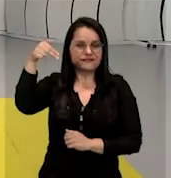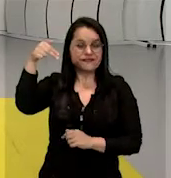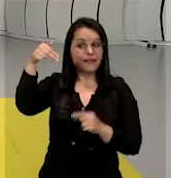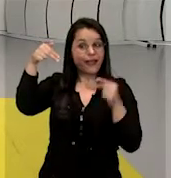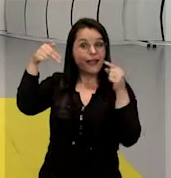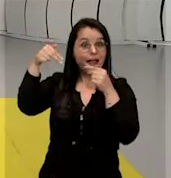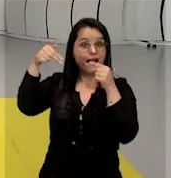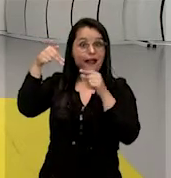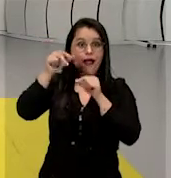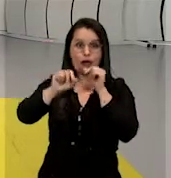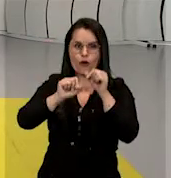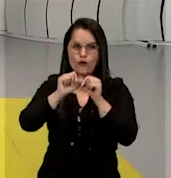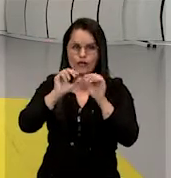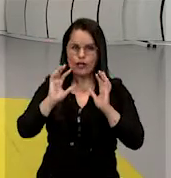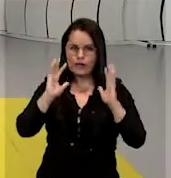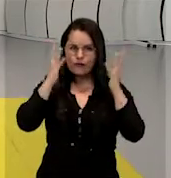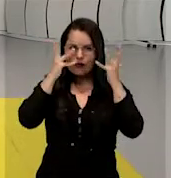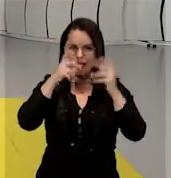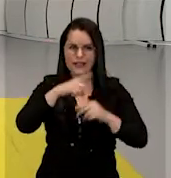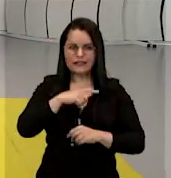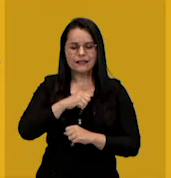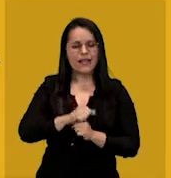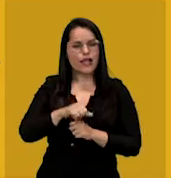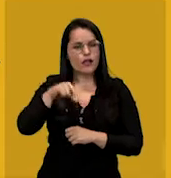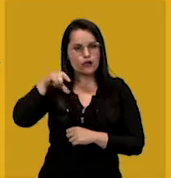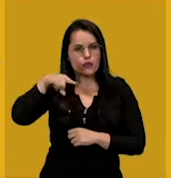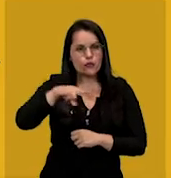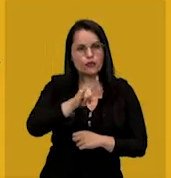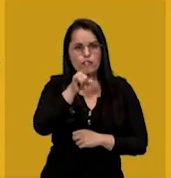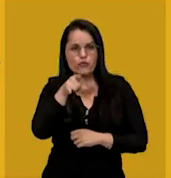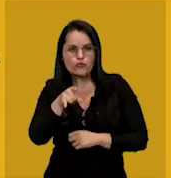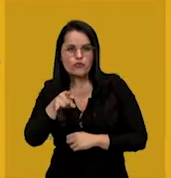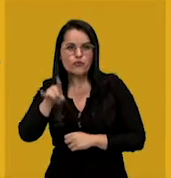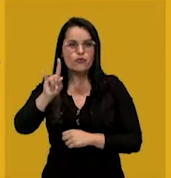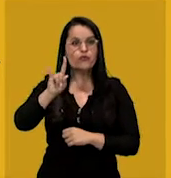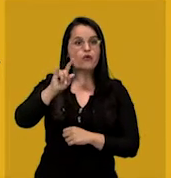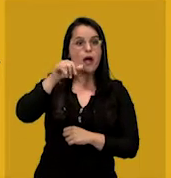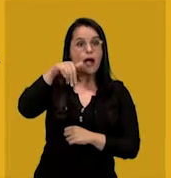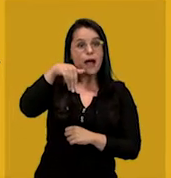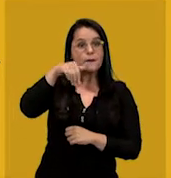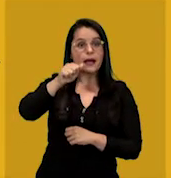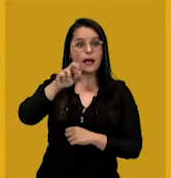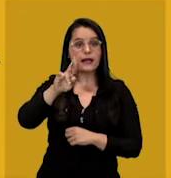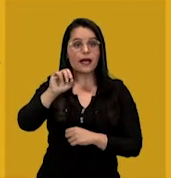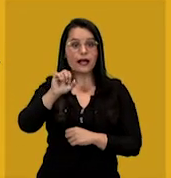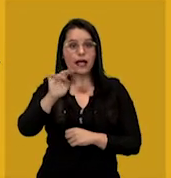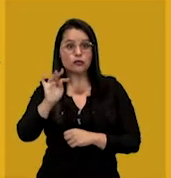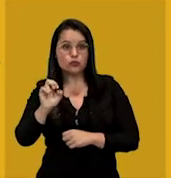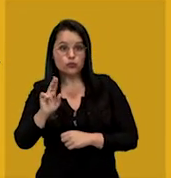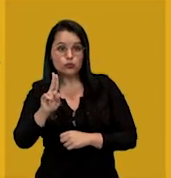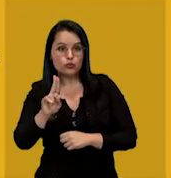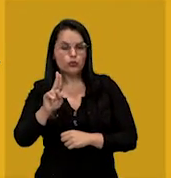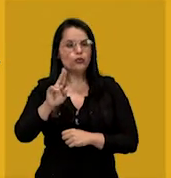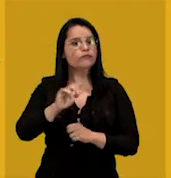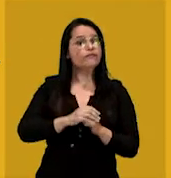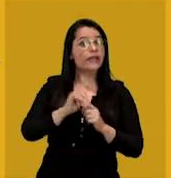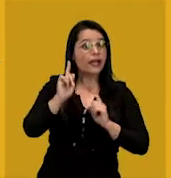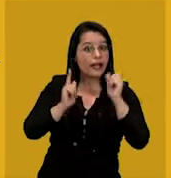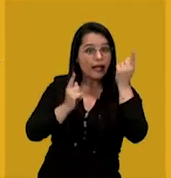região Nordeste, como festa, nós temos o Bumba Meu Boi, o maracatu, caboclinhos,